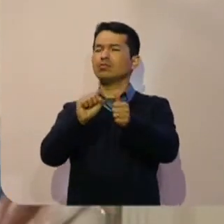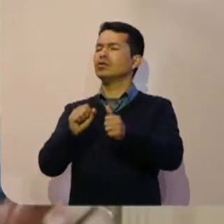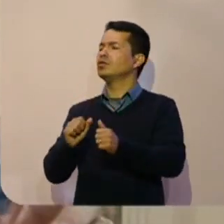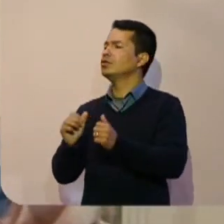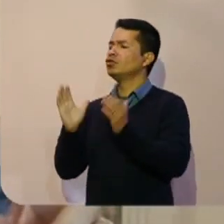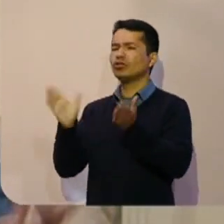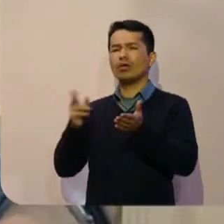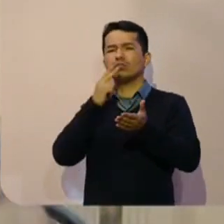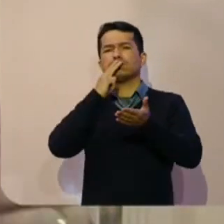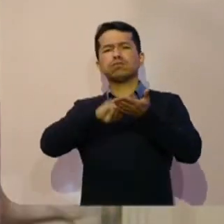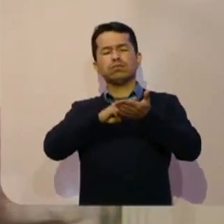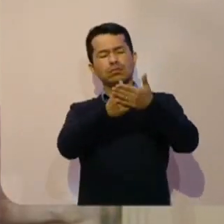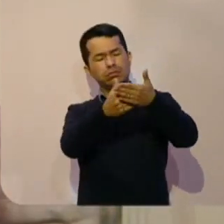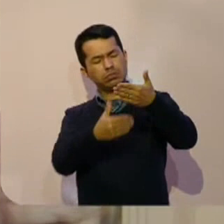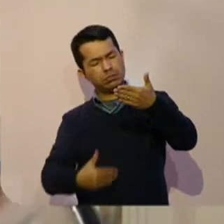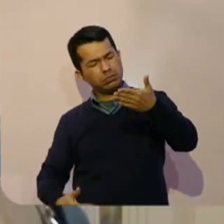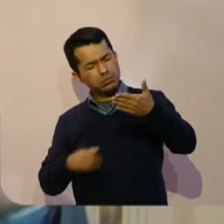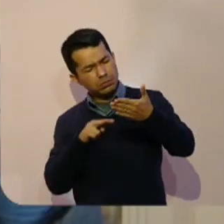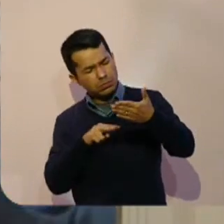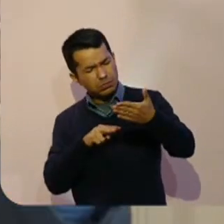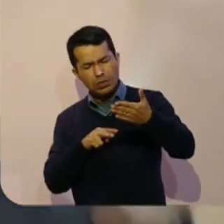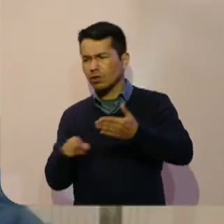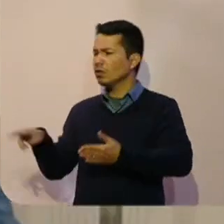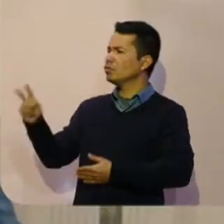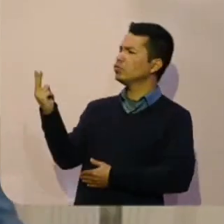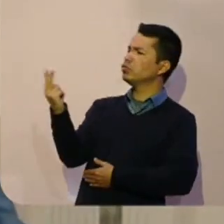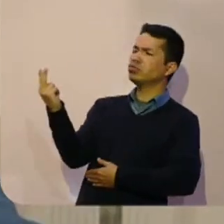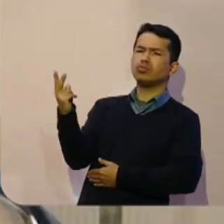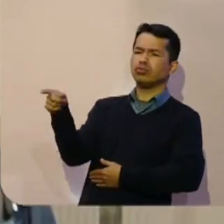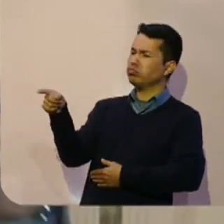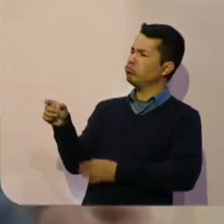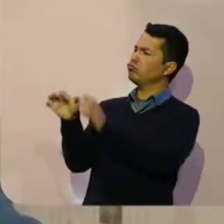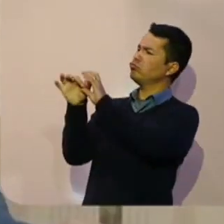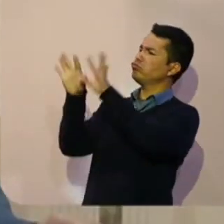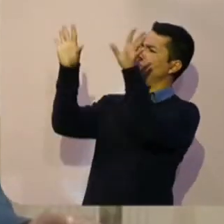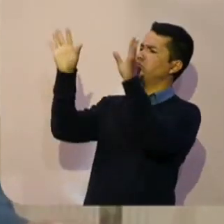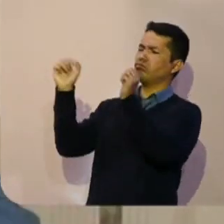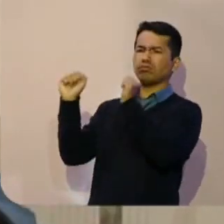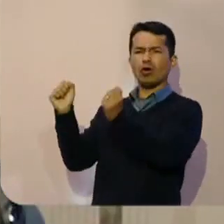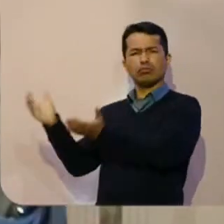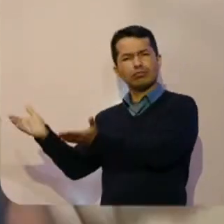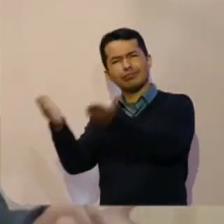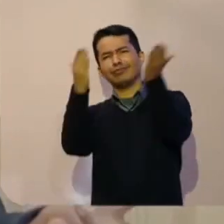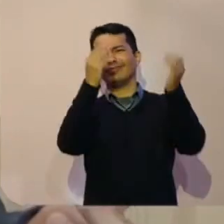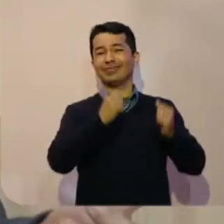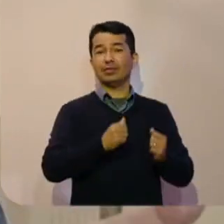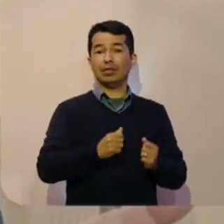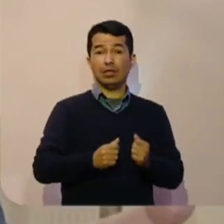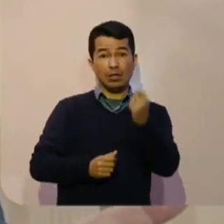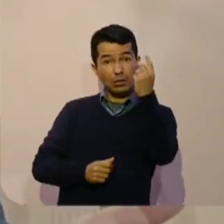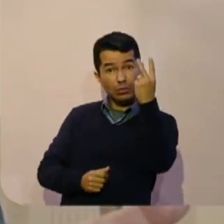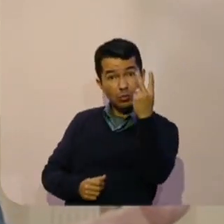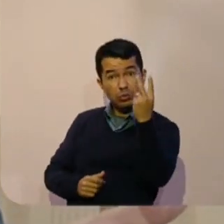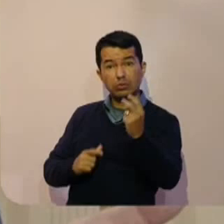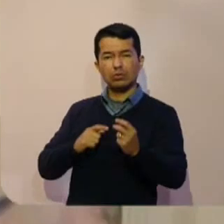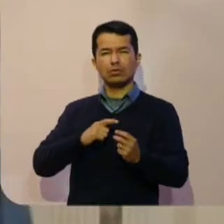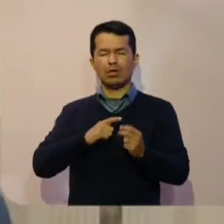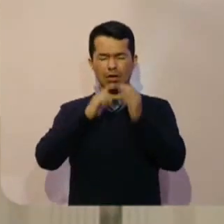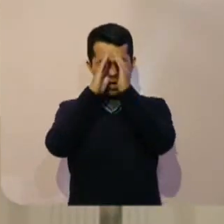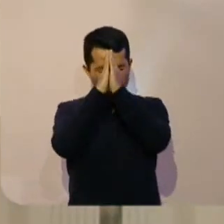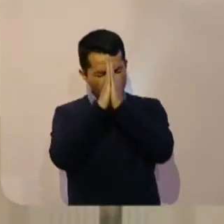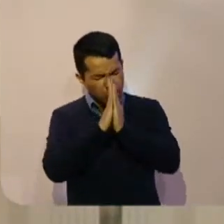Enquanto eles estavam orando, colocando a sua ansiedade, a sua dor, e adorando a Deus com ação de graças, Deus